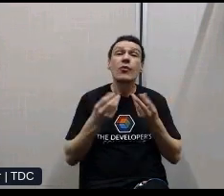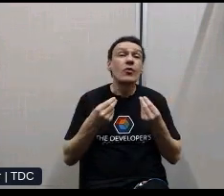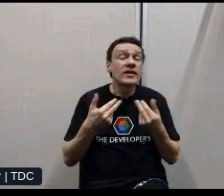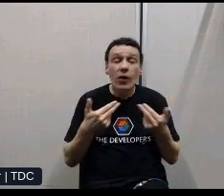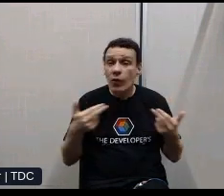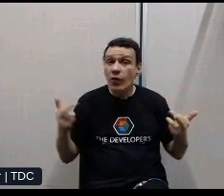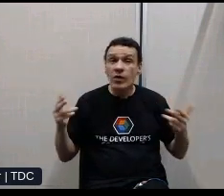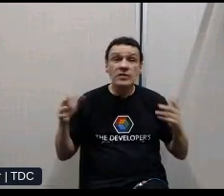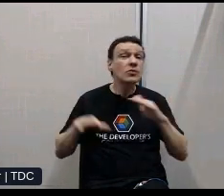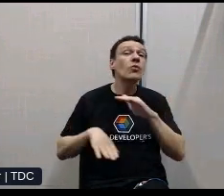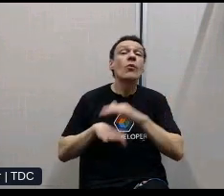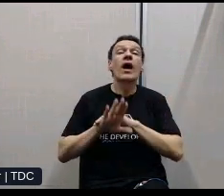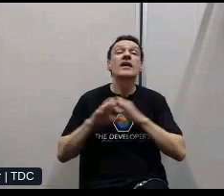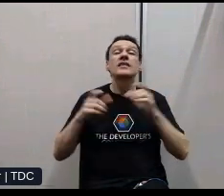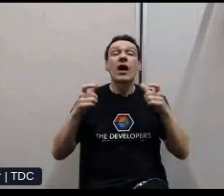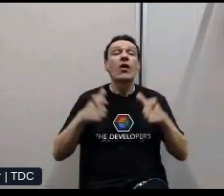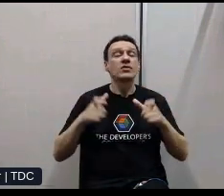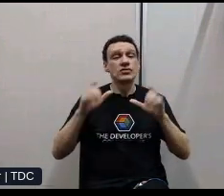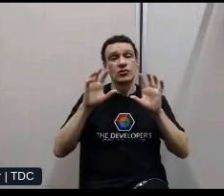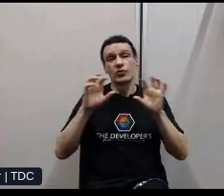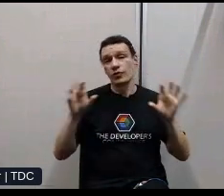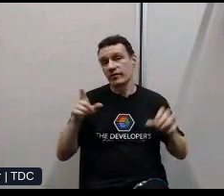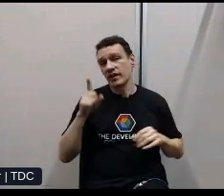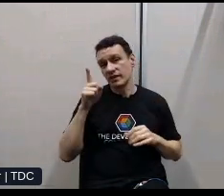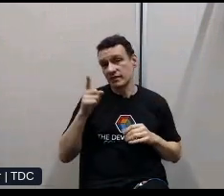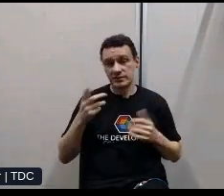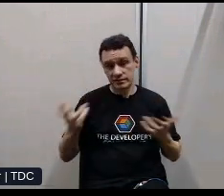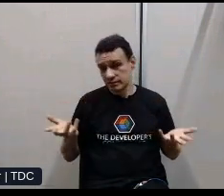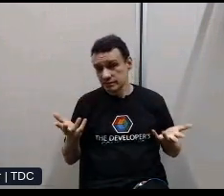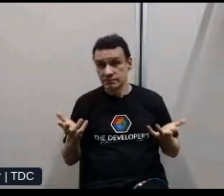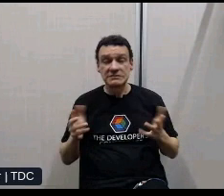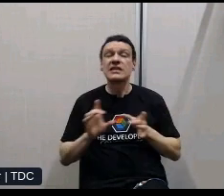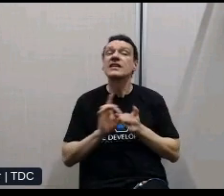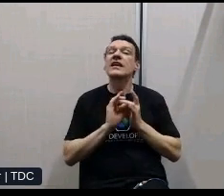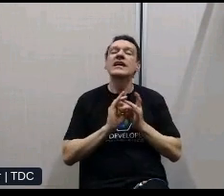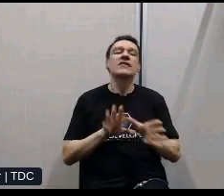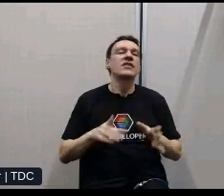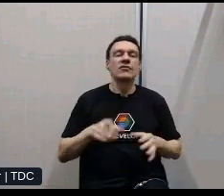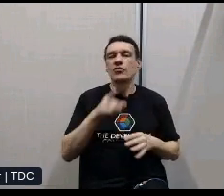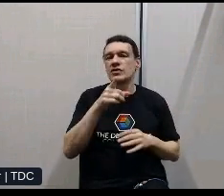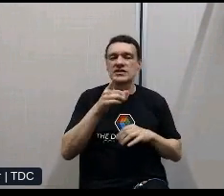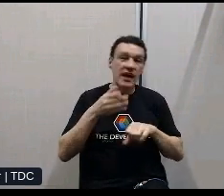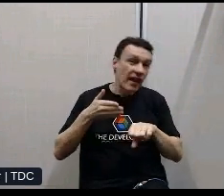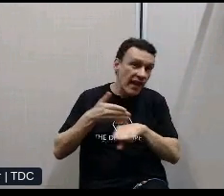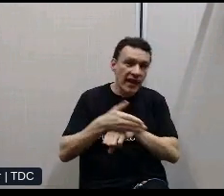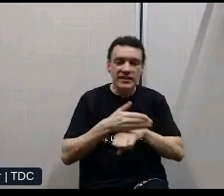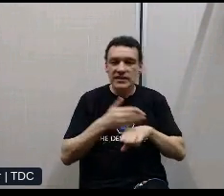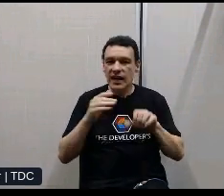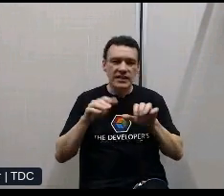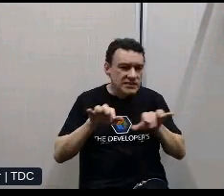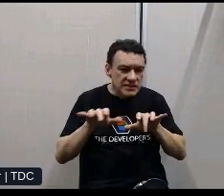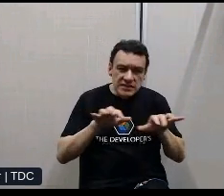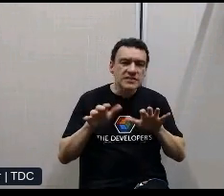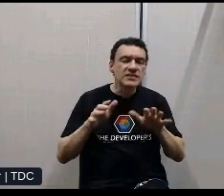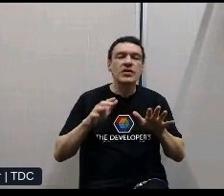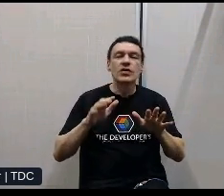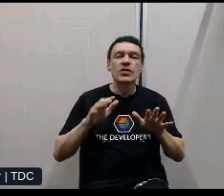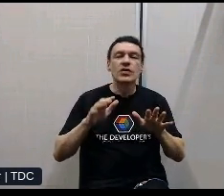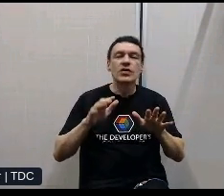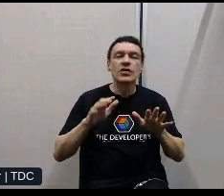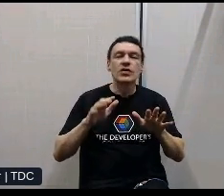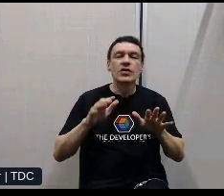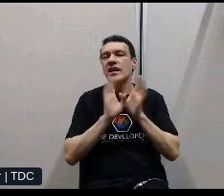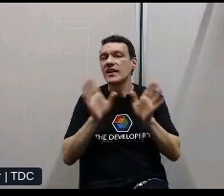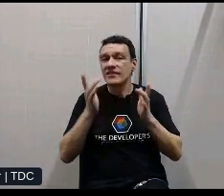na nuvem permite você usar todo esse processamento que já tem na nuvem numa máquina para fazer isso sem ter que depender.